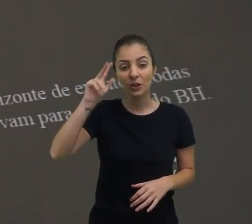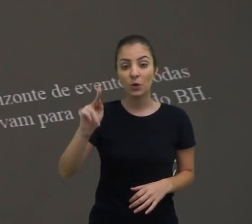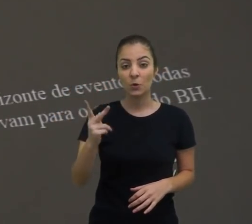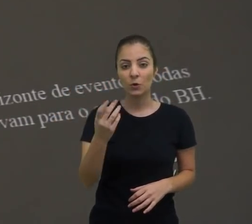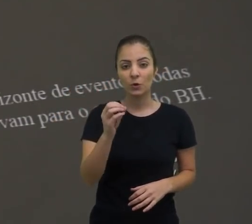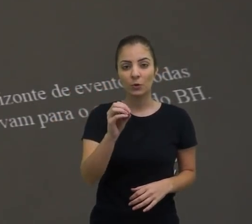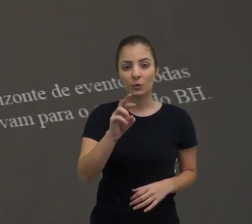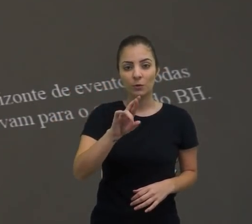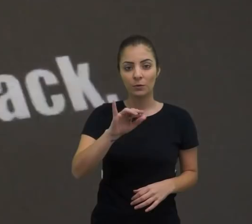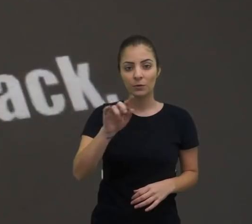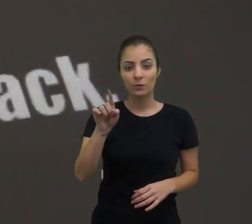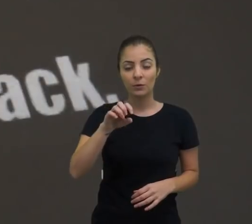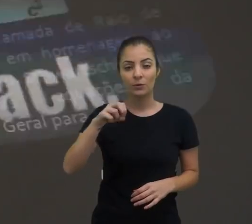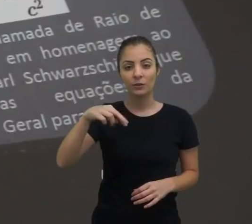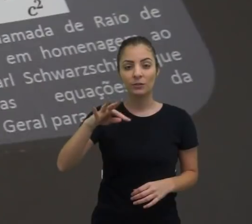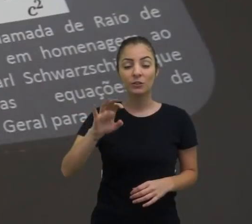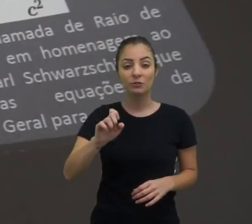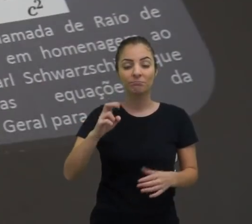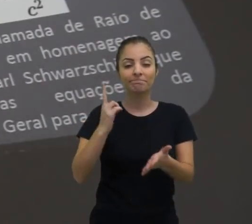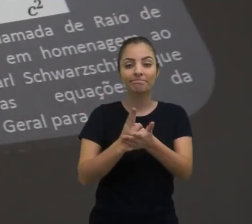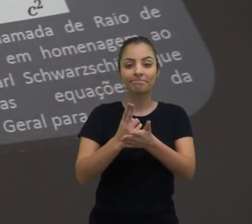dele.